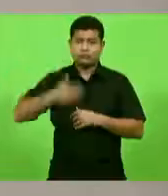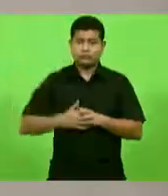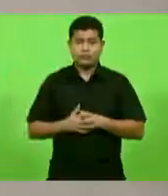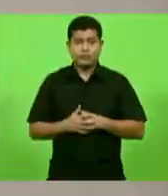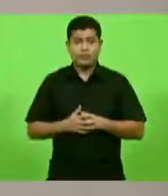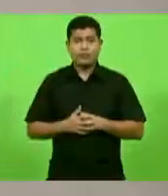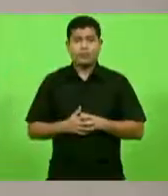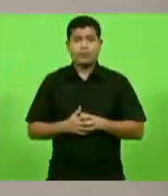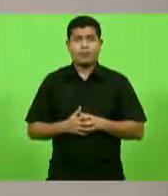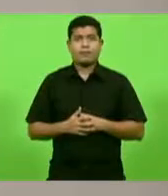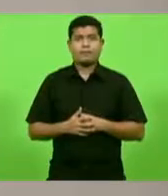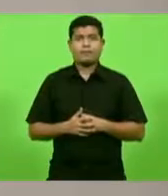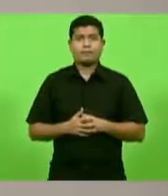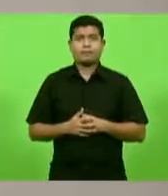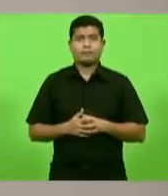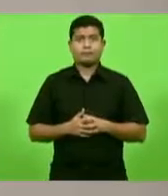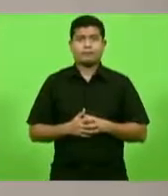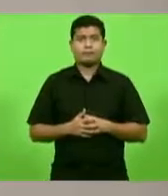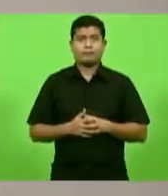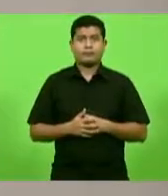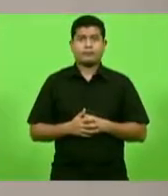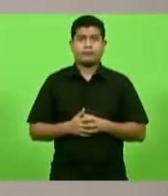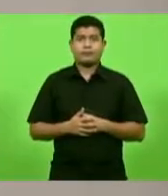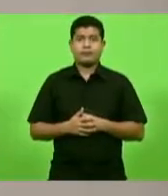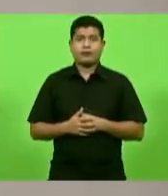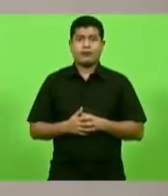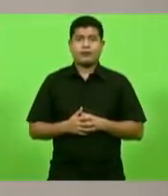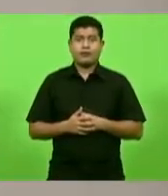4 bilhões de reais nas rodovias estaduais.